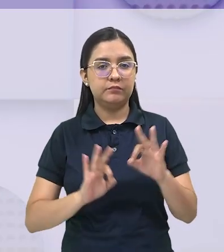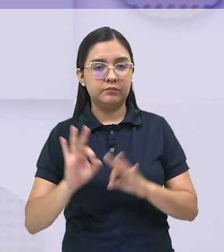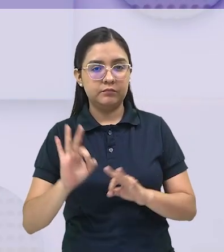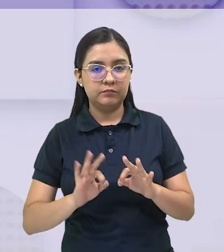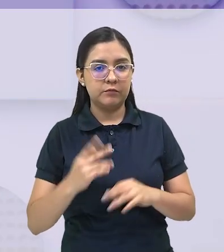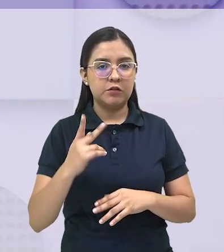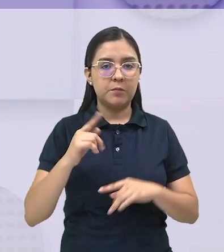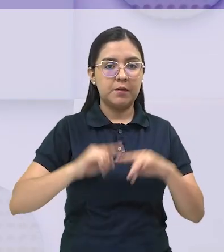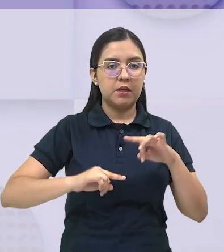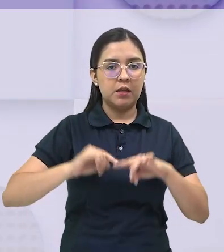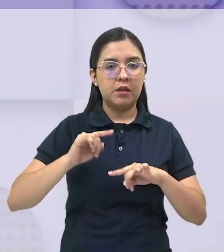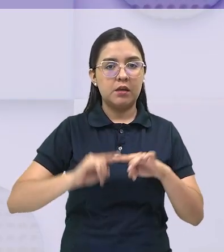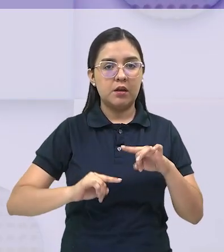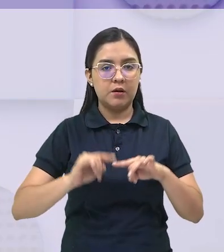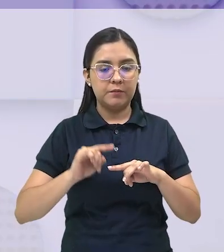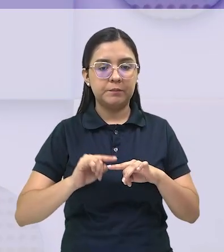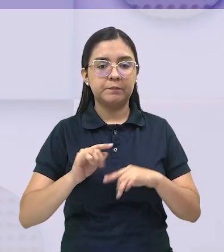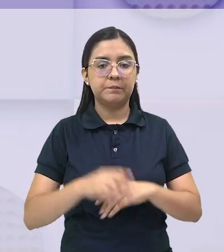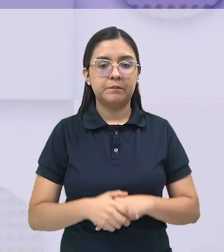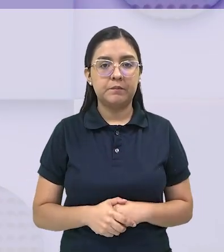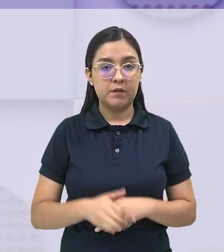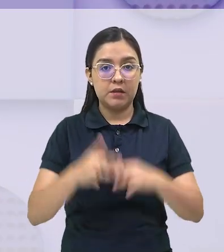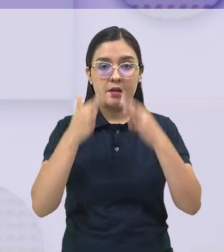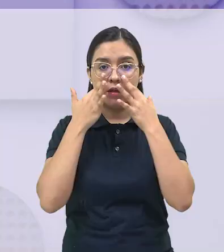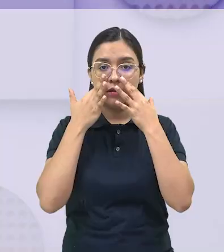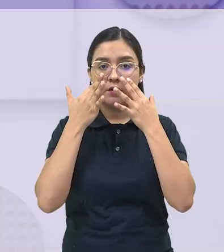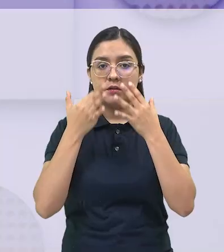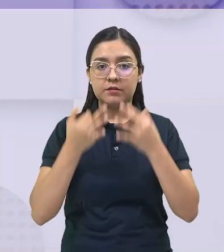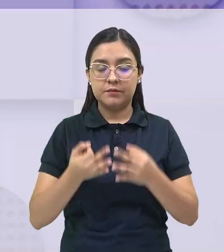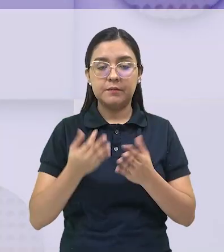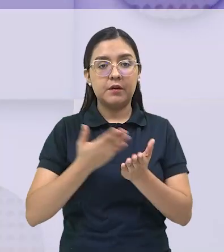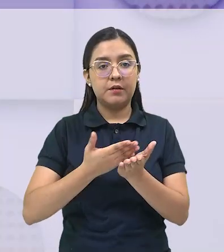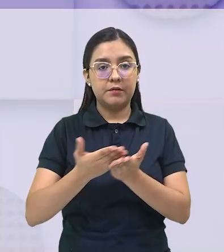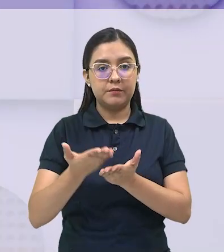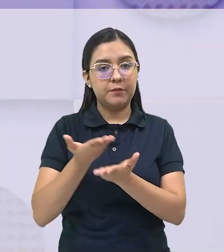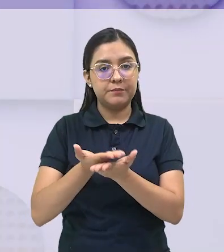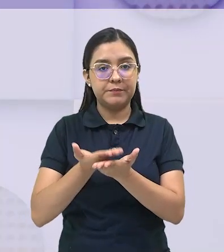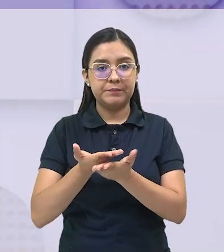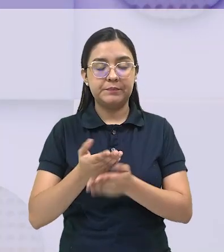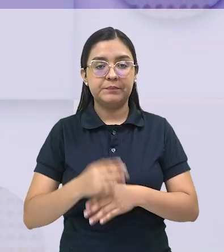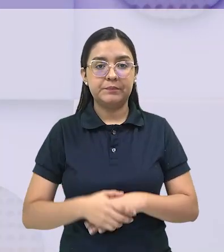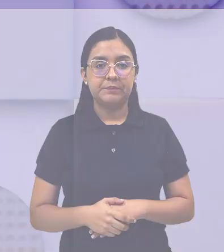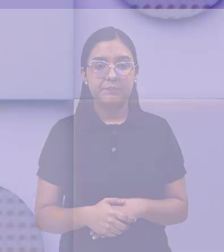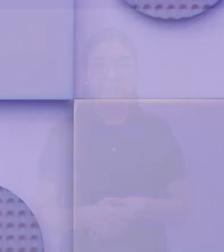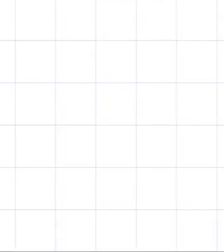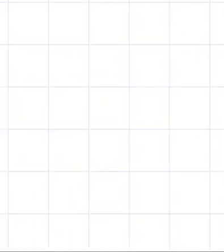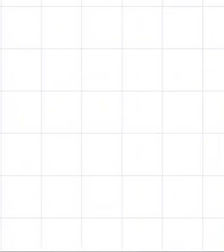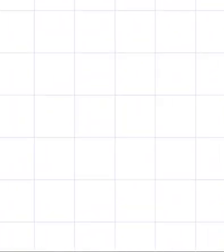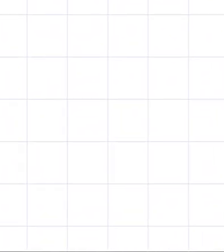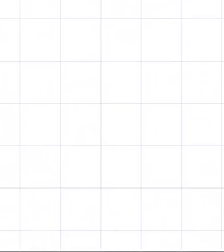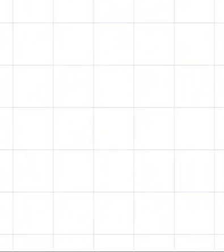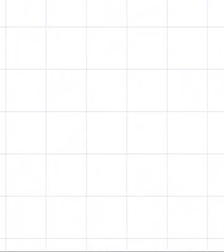organiza o seu material de estudo e presta atenção porque a nossa aula vai começar.